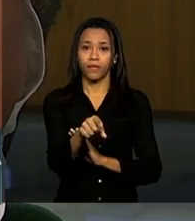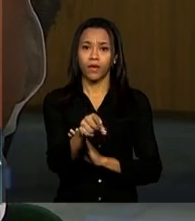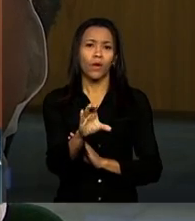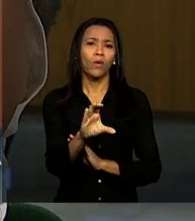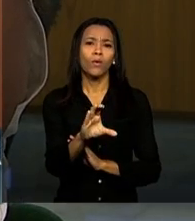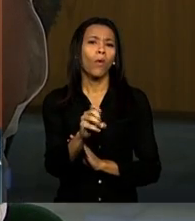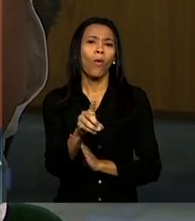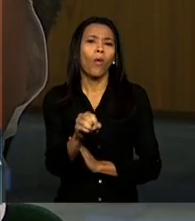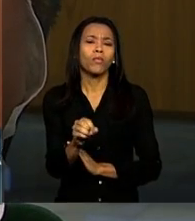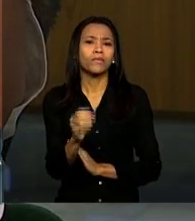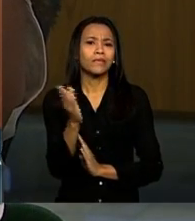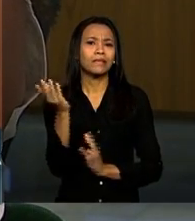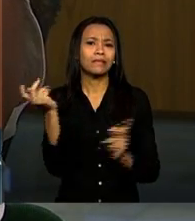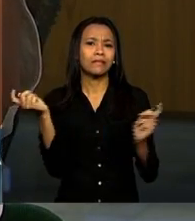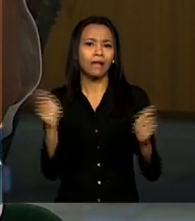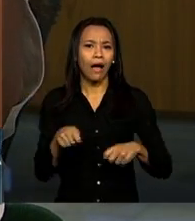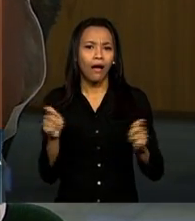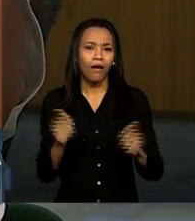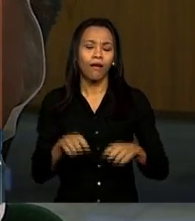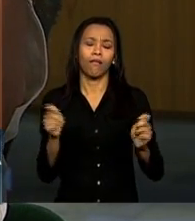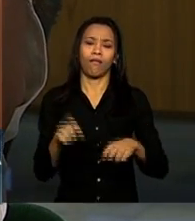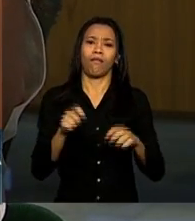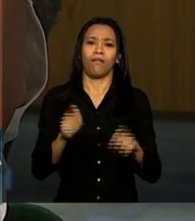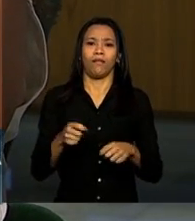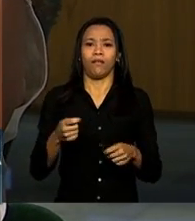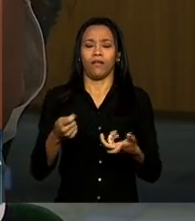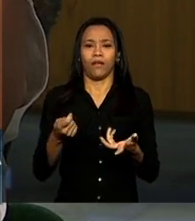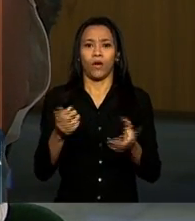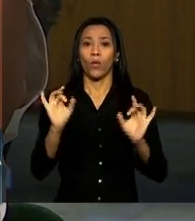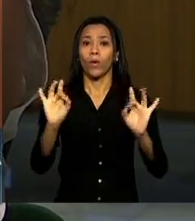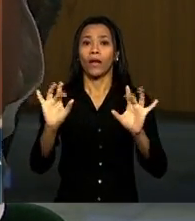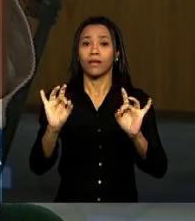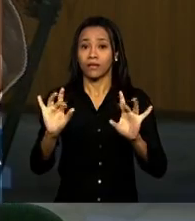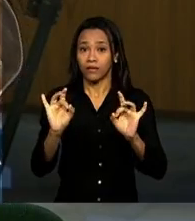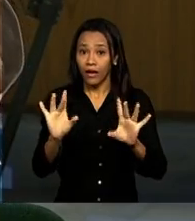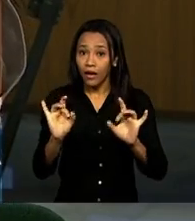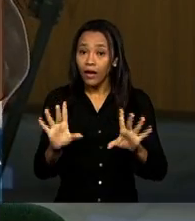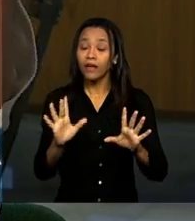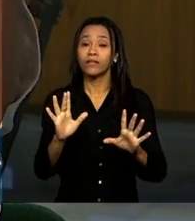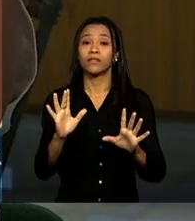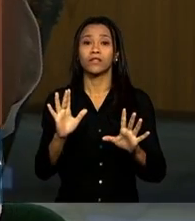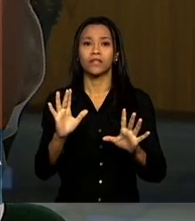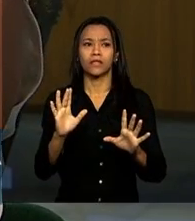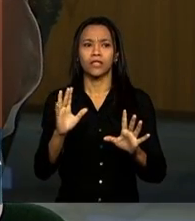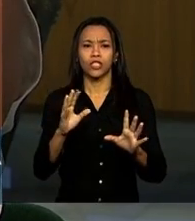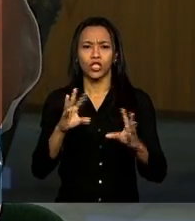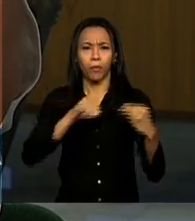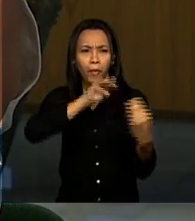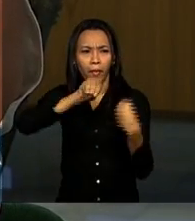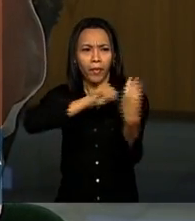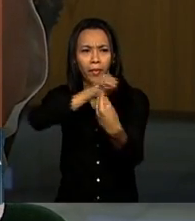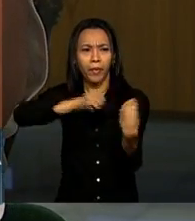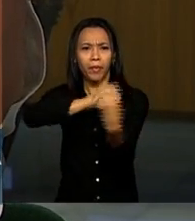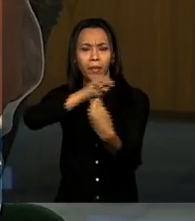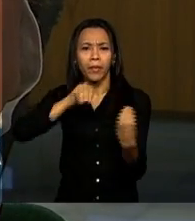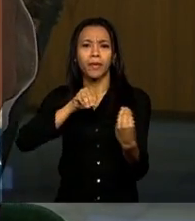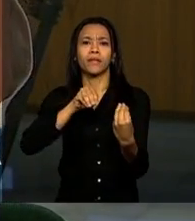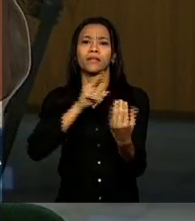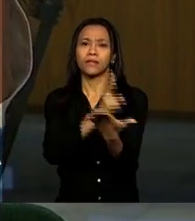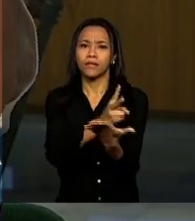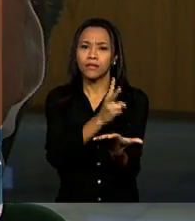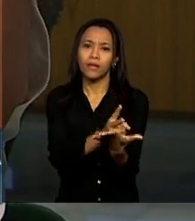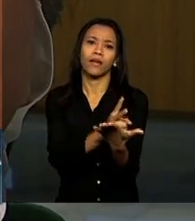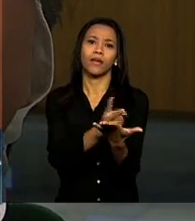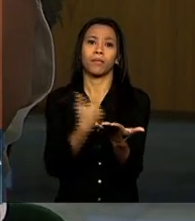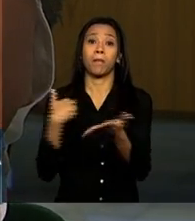convive né como é que se sustenta com com a qualidade que e com o desejo que se tem aqui de trazer mesmo de